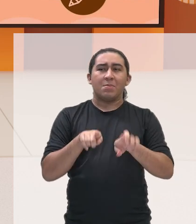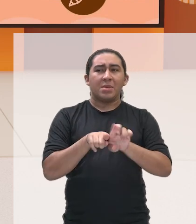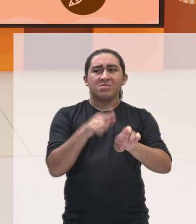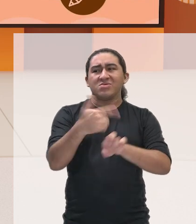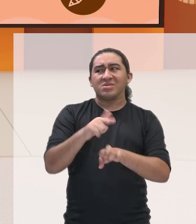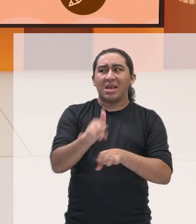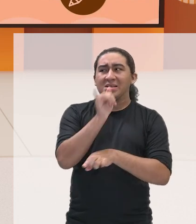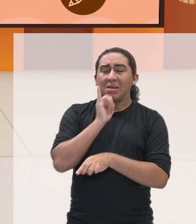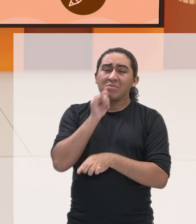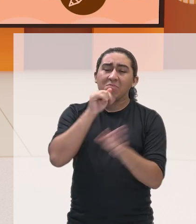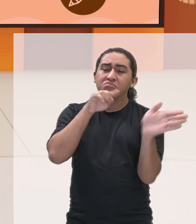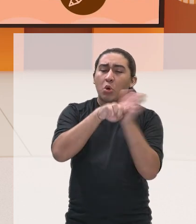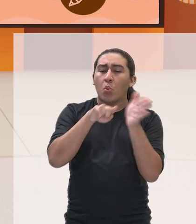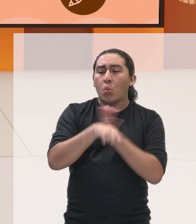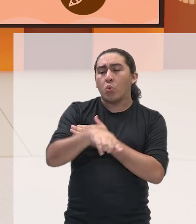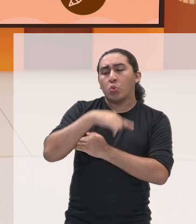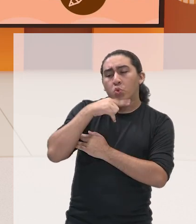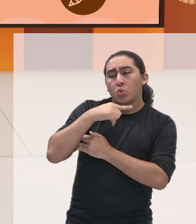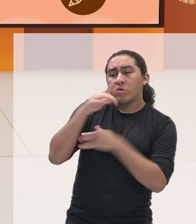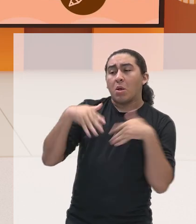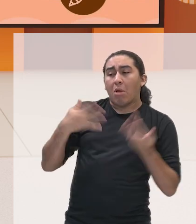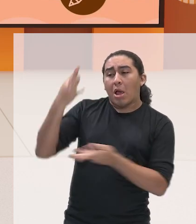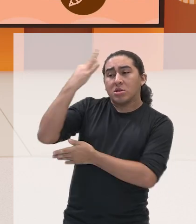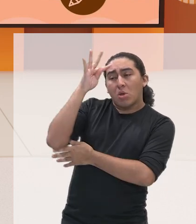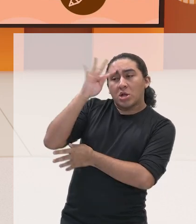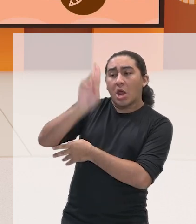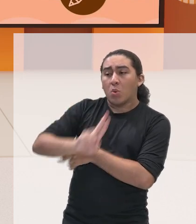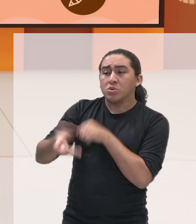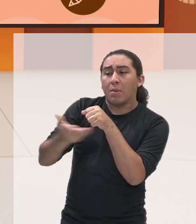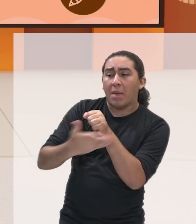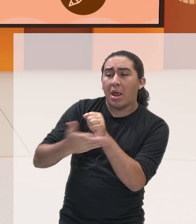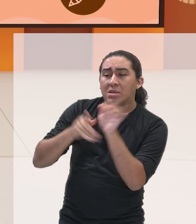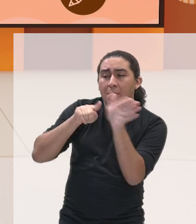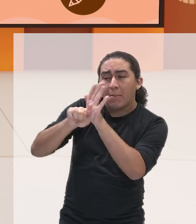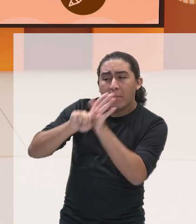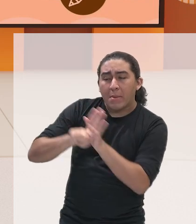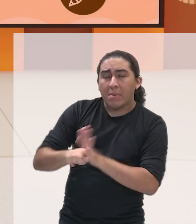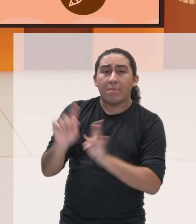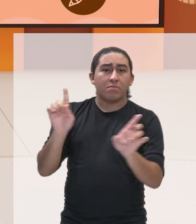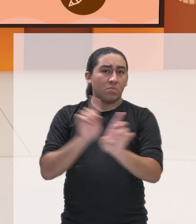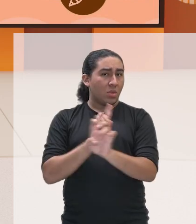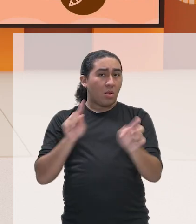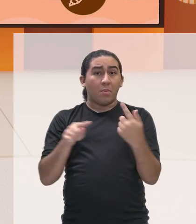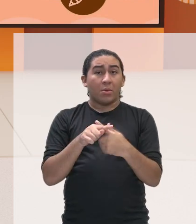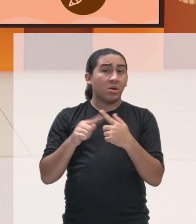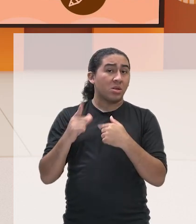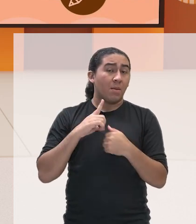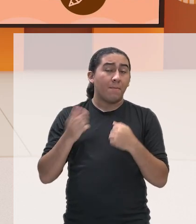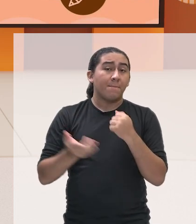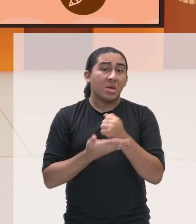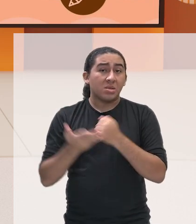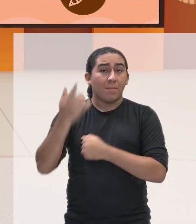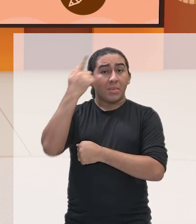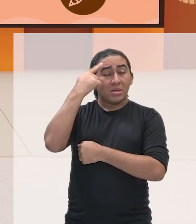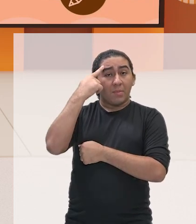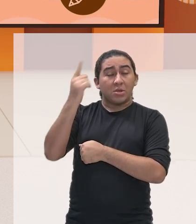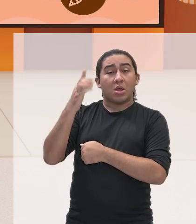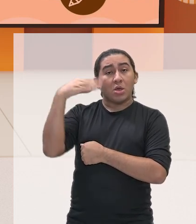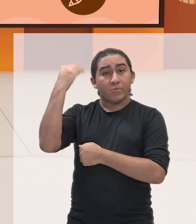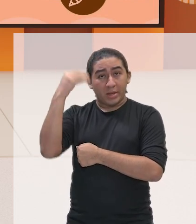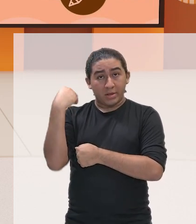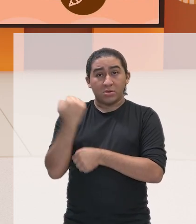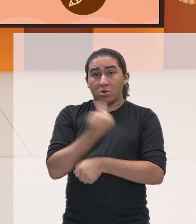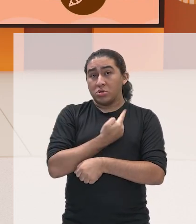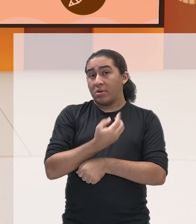né, perguntando que teoria nós estamos fazendo ali naquele momento, mas a gente faz porque isso faz, a gente tem experiência que a nossa